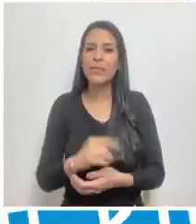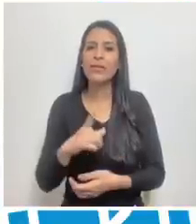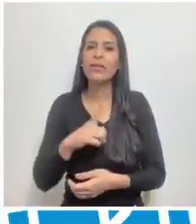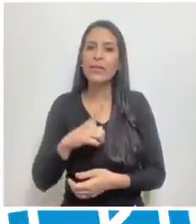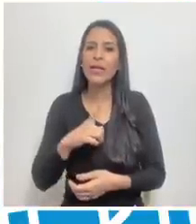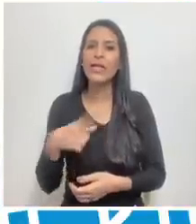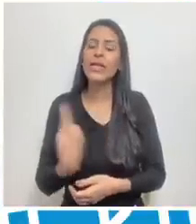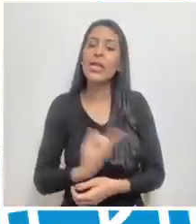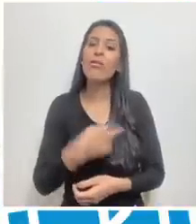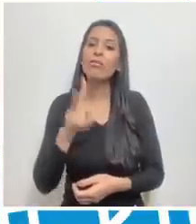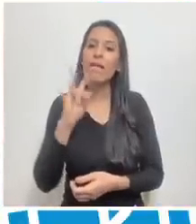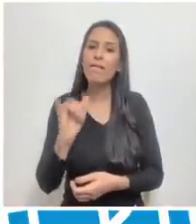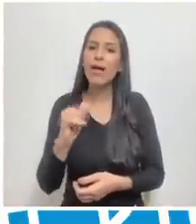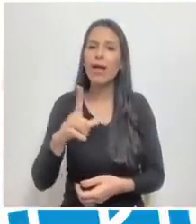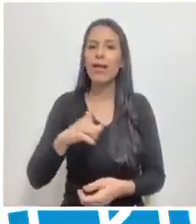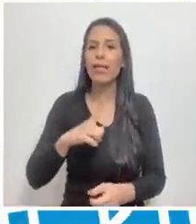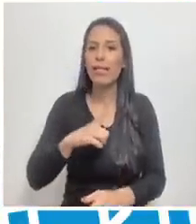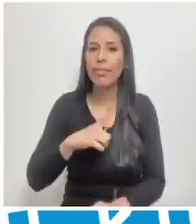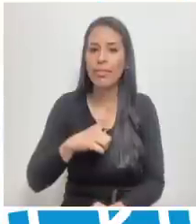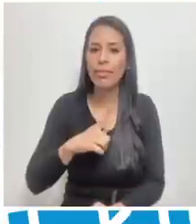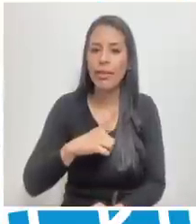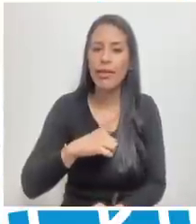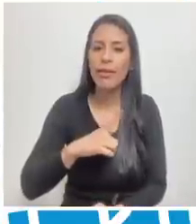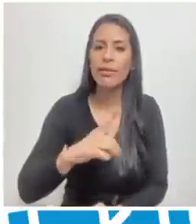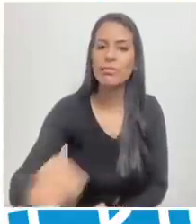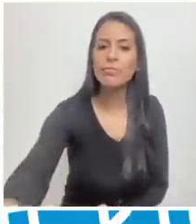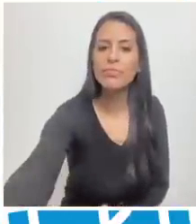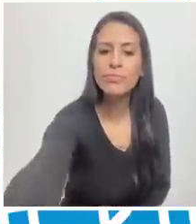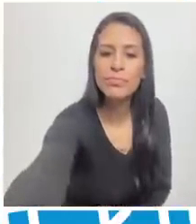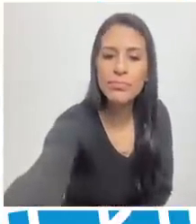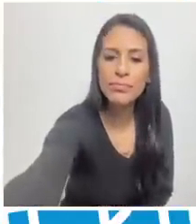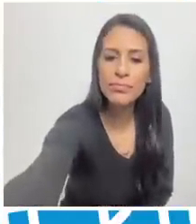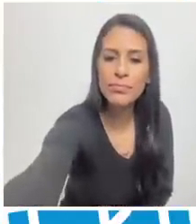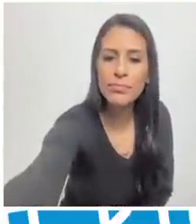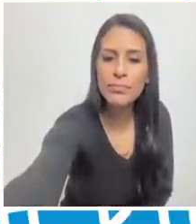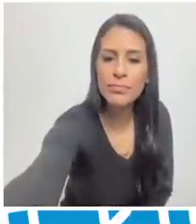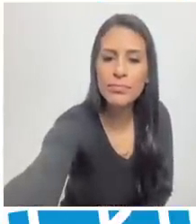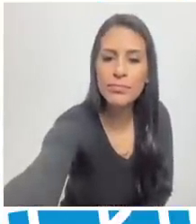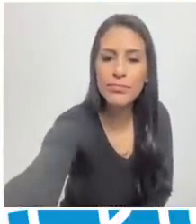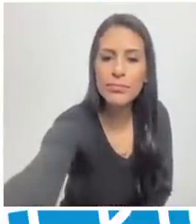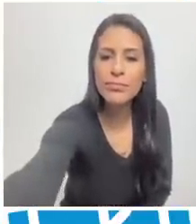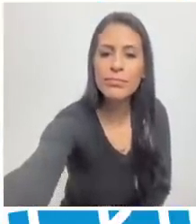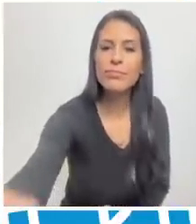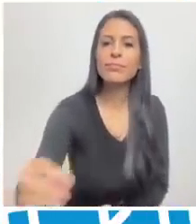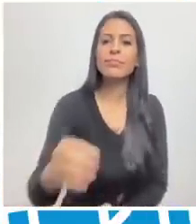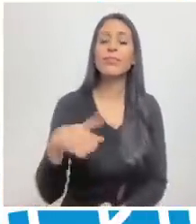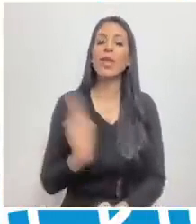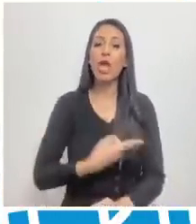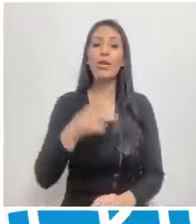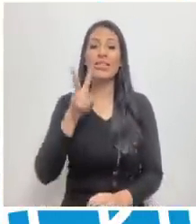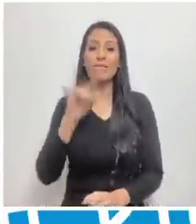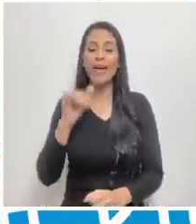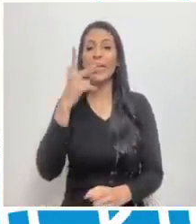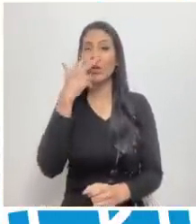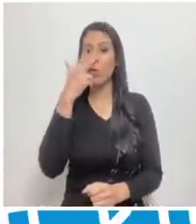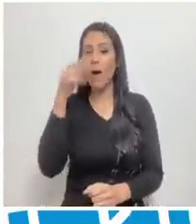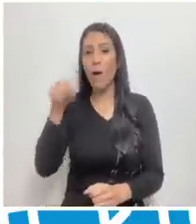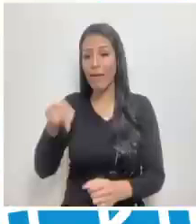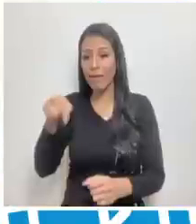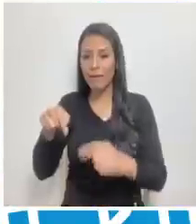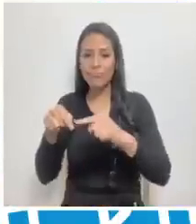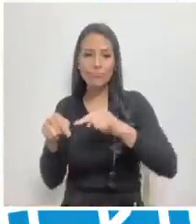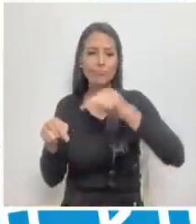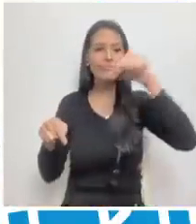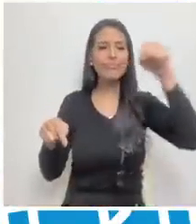acompanhar nessa construção para a gente sair daqui e chegar lá naquilo que é o que todos os alunos têm direito de